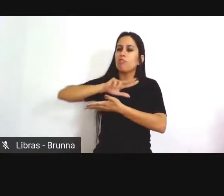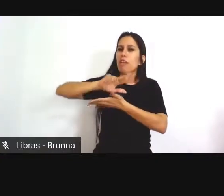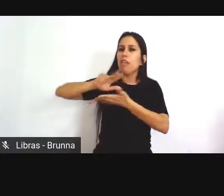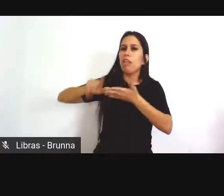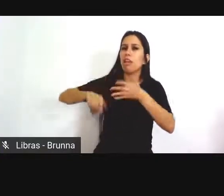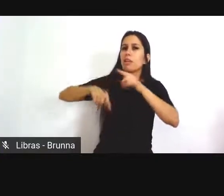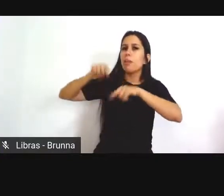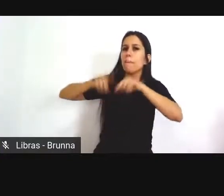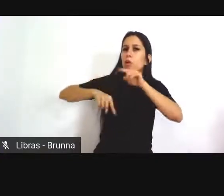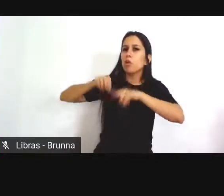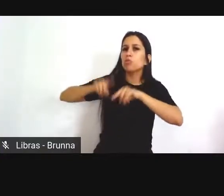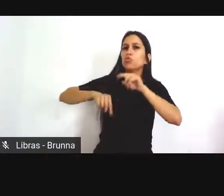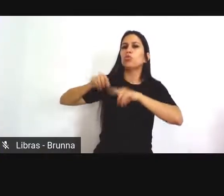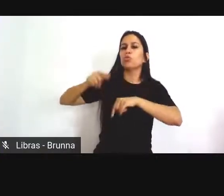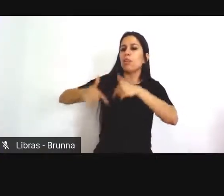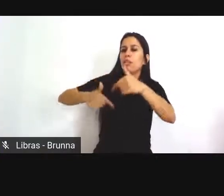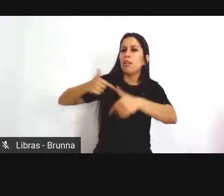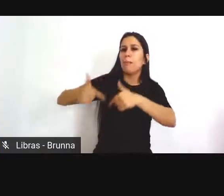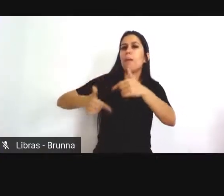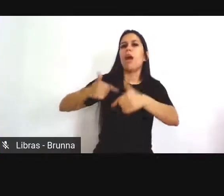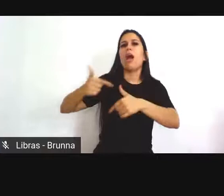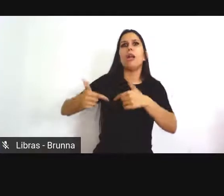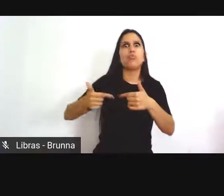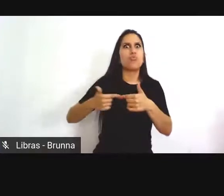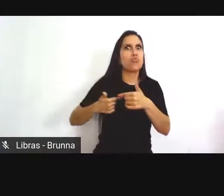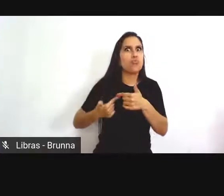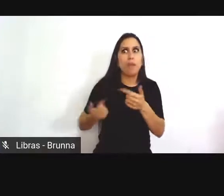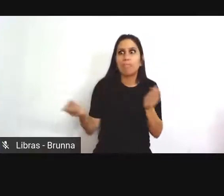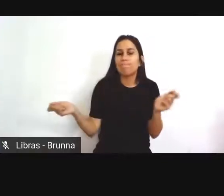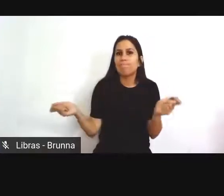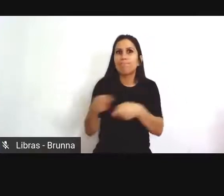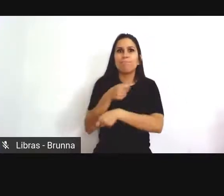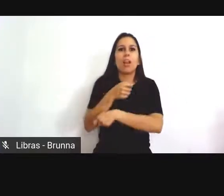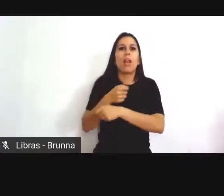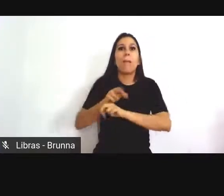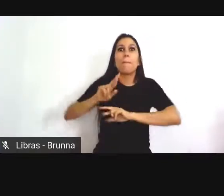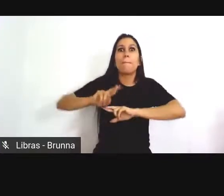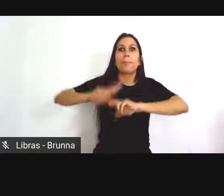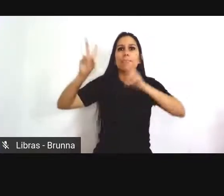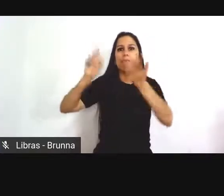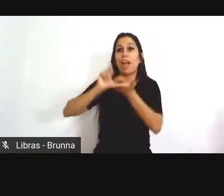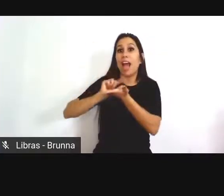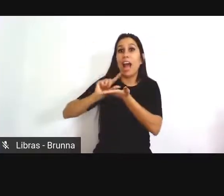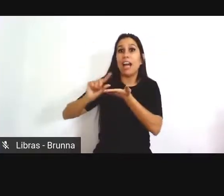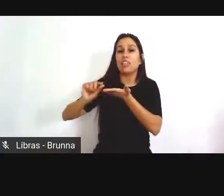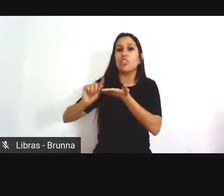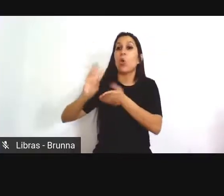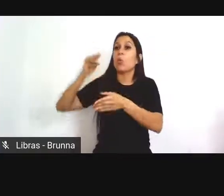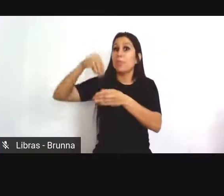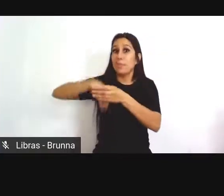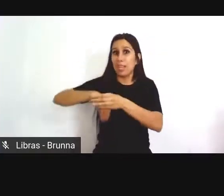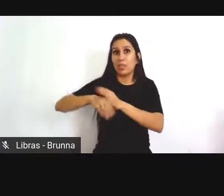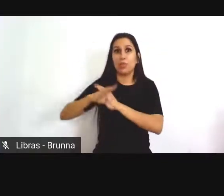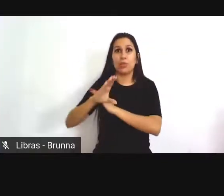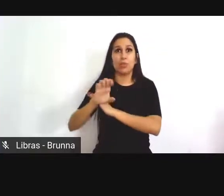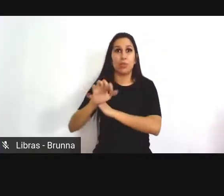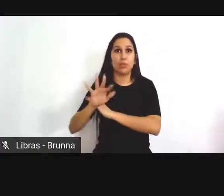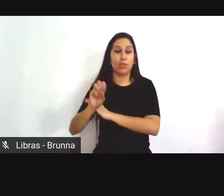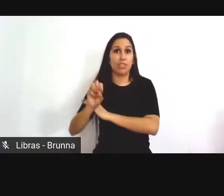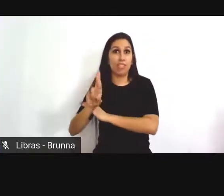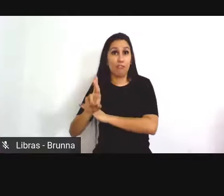de disciplina viraram artigos. Eu consegui publicar não só no CEFOR, mas fora, no periódico fora.